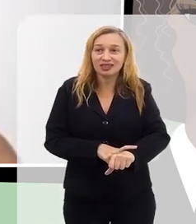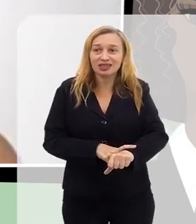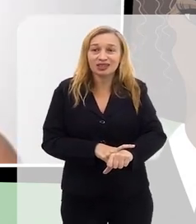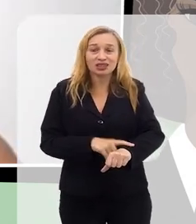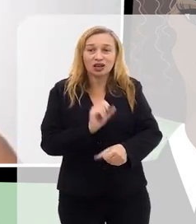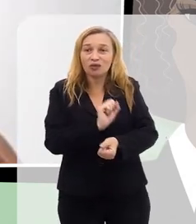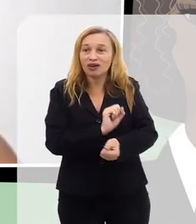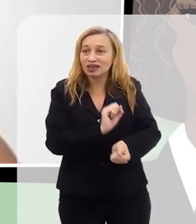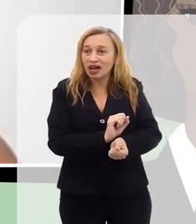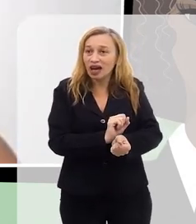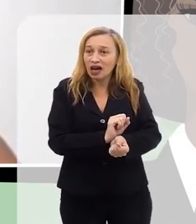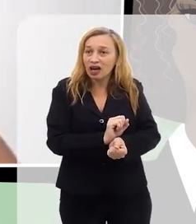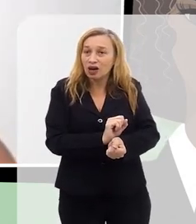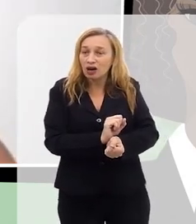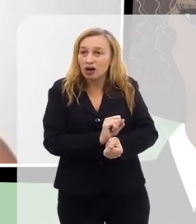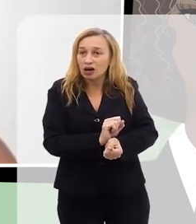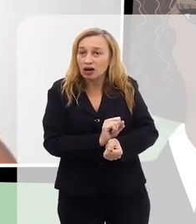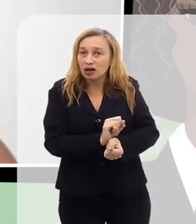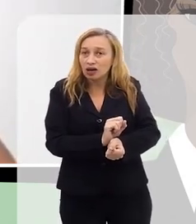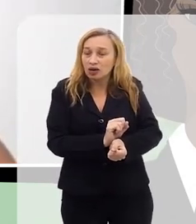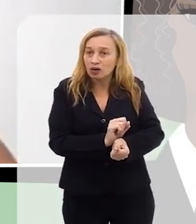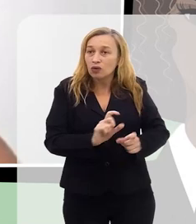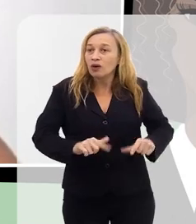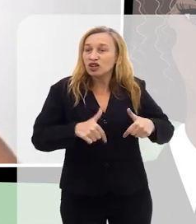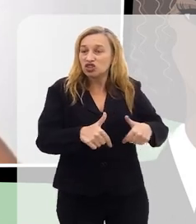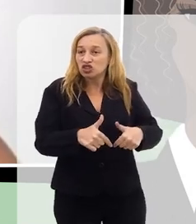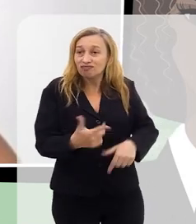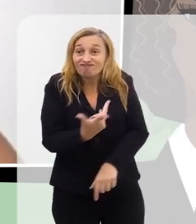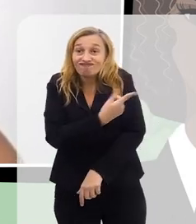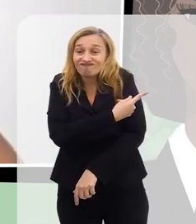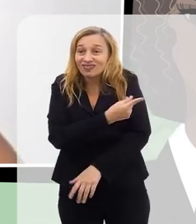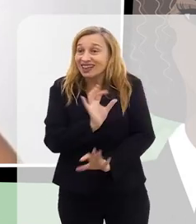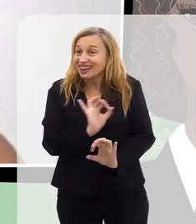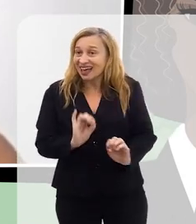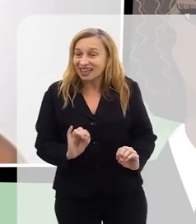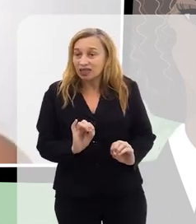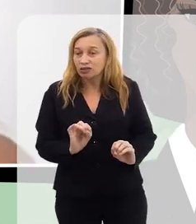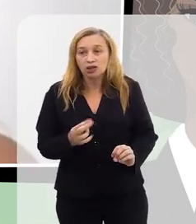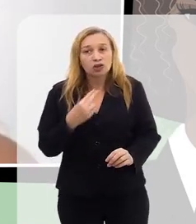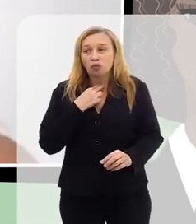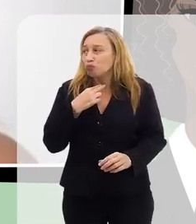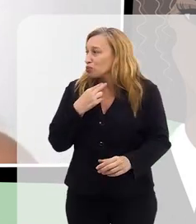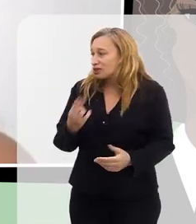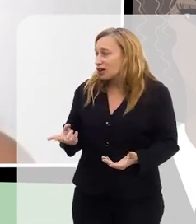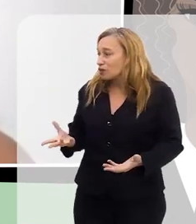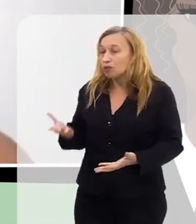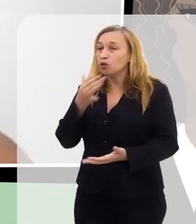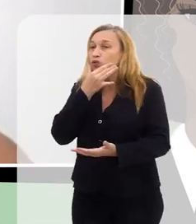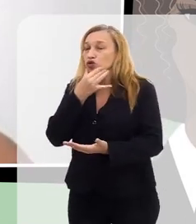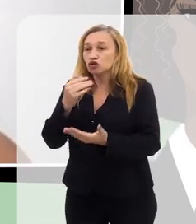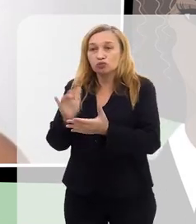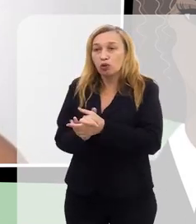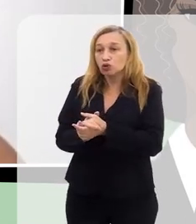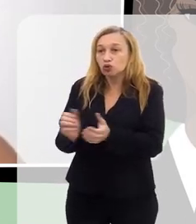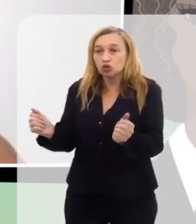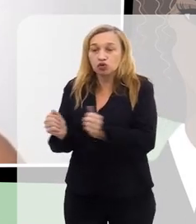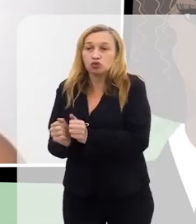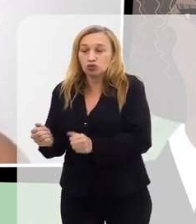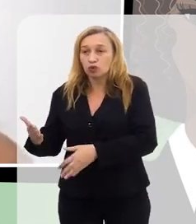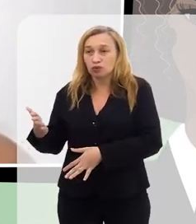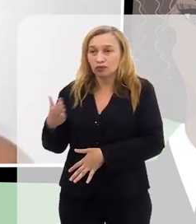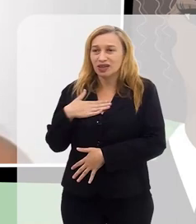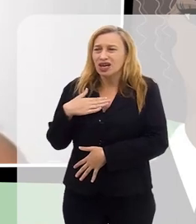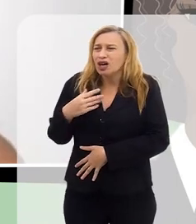de aguardar ali a ação da anestesia. Eu não pude ter o meu companheiro dentro da sala comigo.